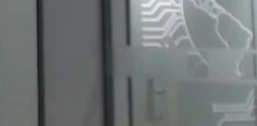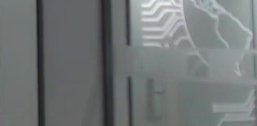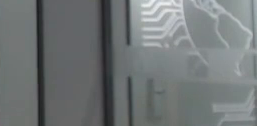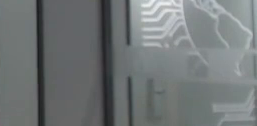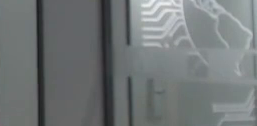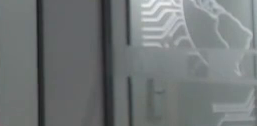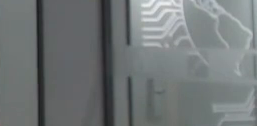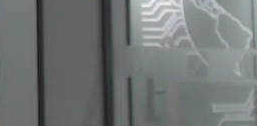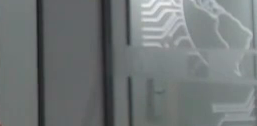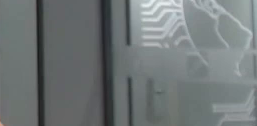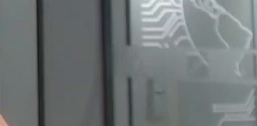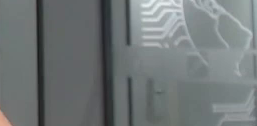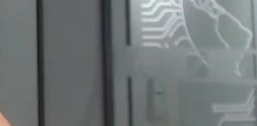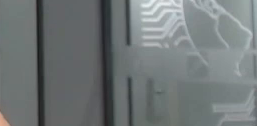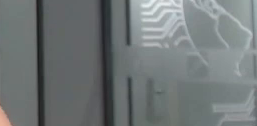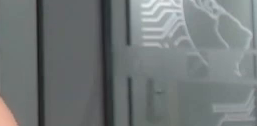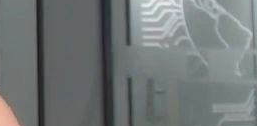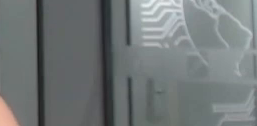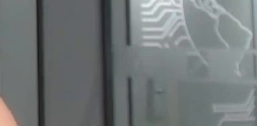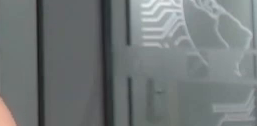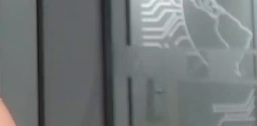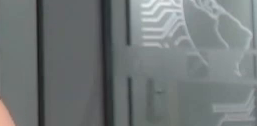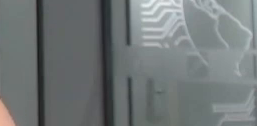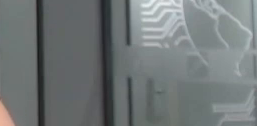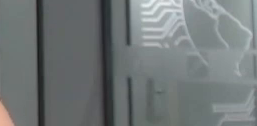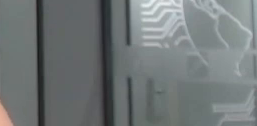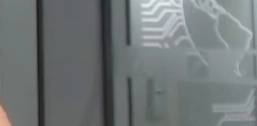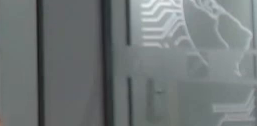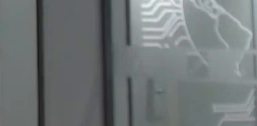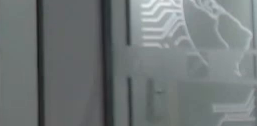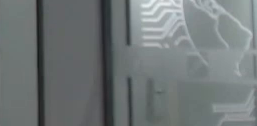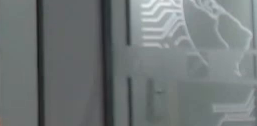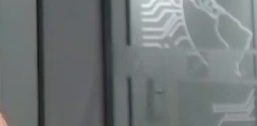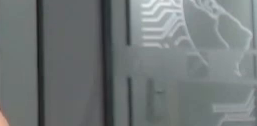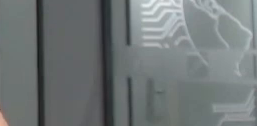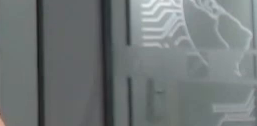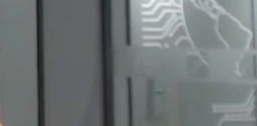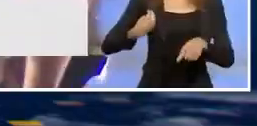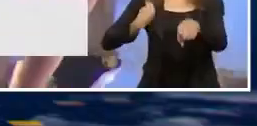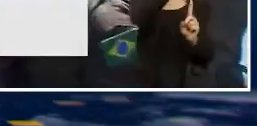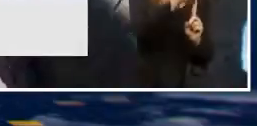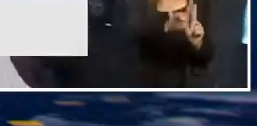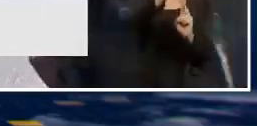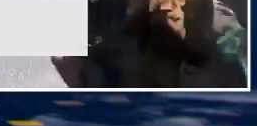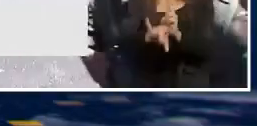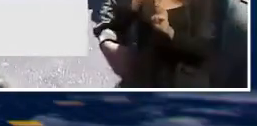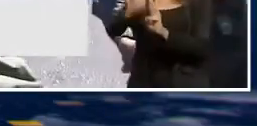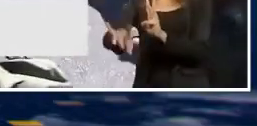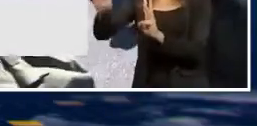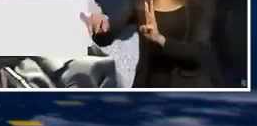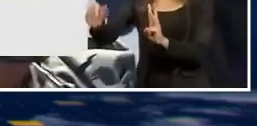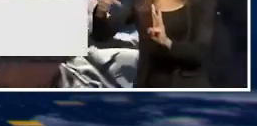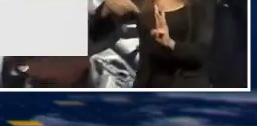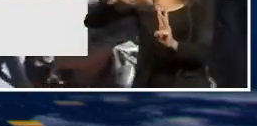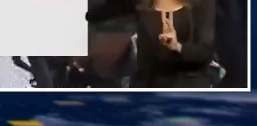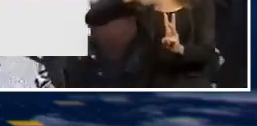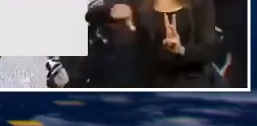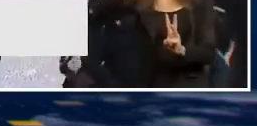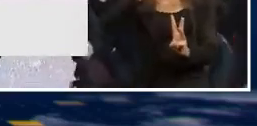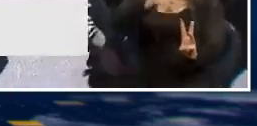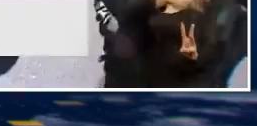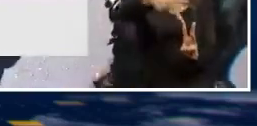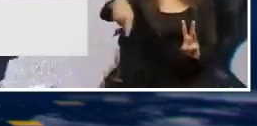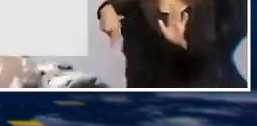ontem, antes de ontem, sobre a questão do Toffoli aí anulando provas, isentando aí, protegendo mais de